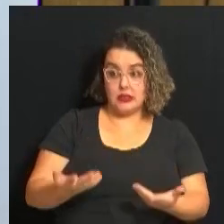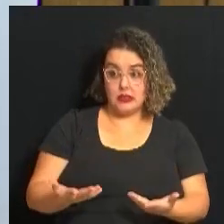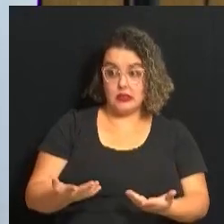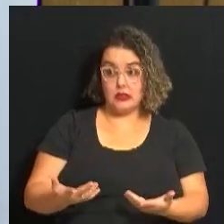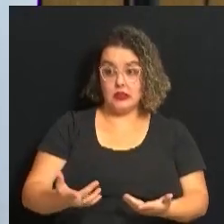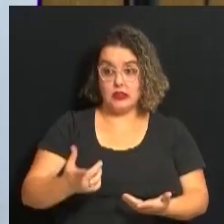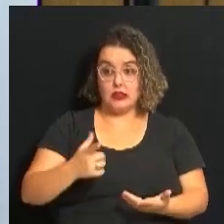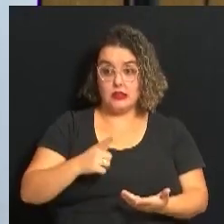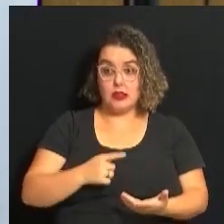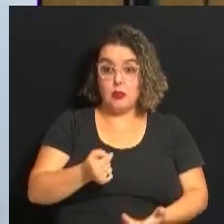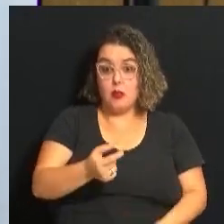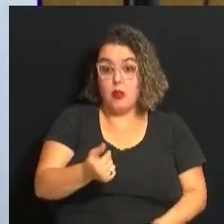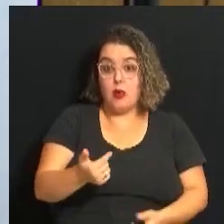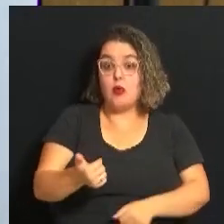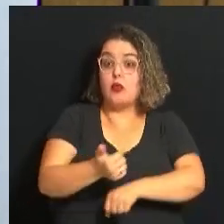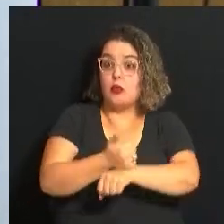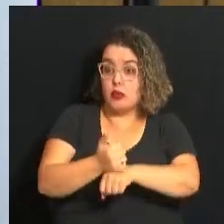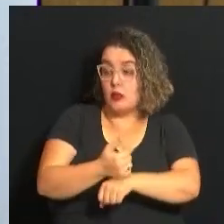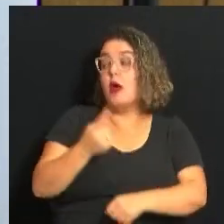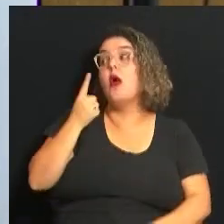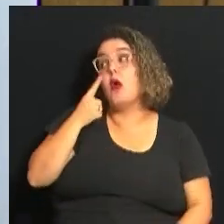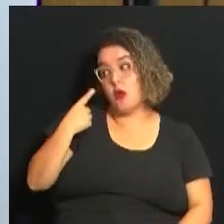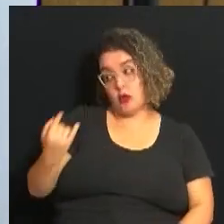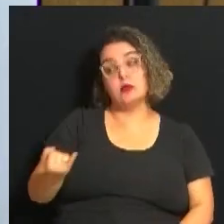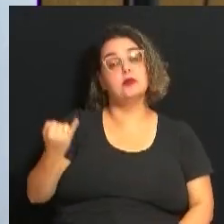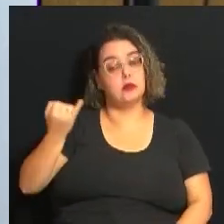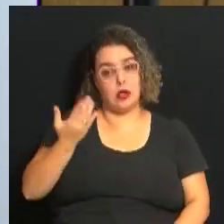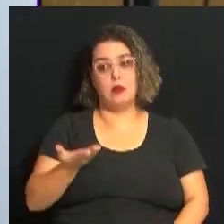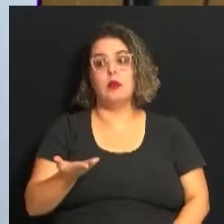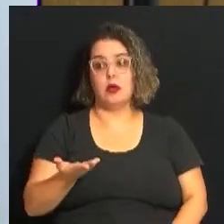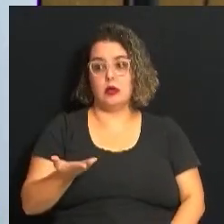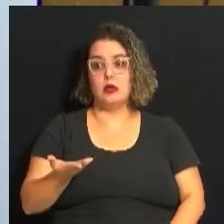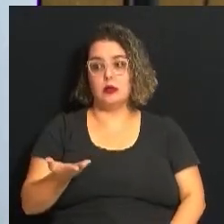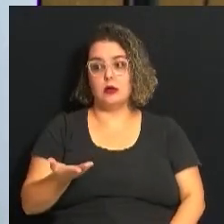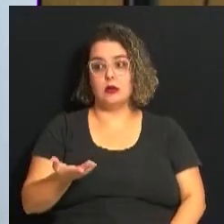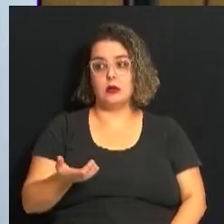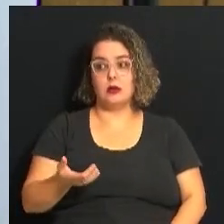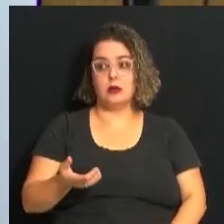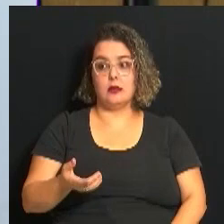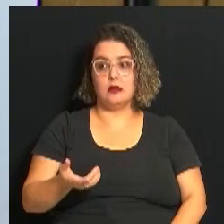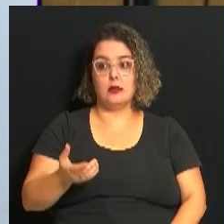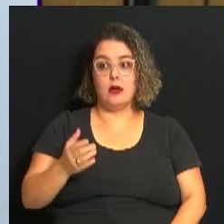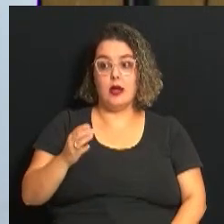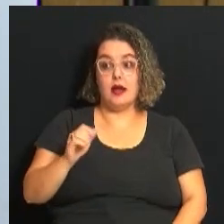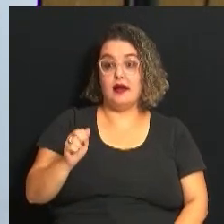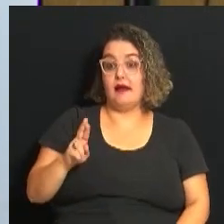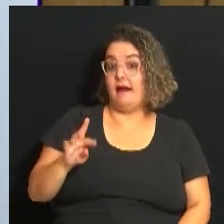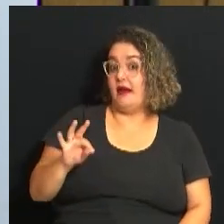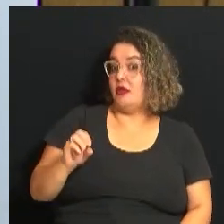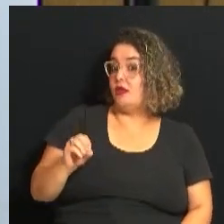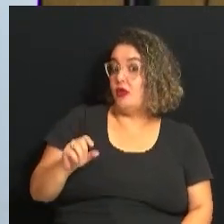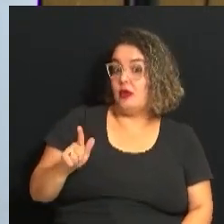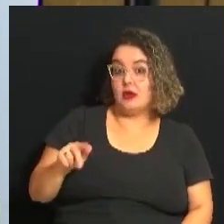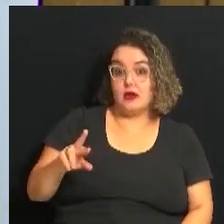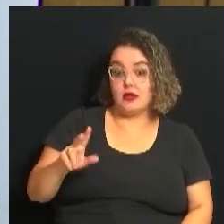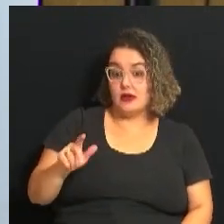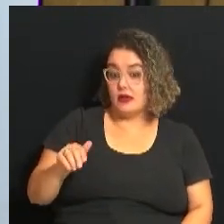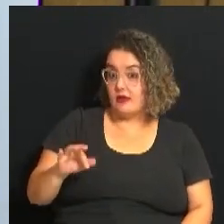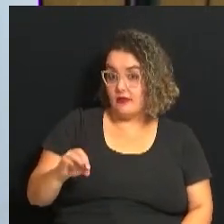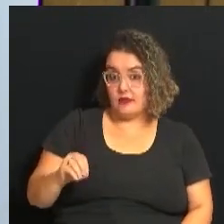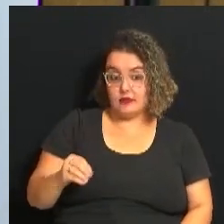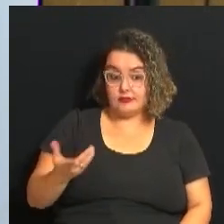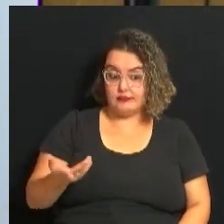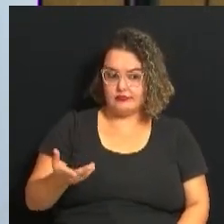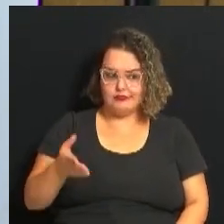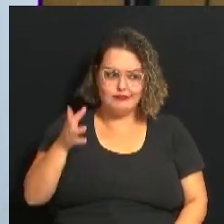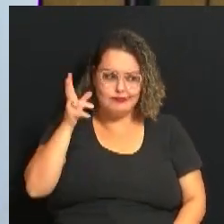pouco profissional. Olha demanda, só, né? Isso é importante, então, hein? por exemplo, isso é importante. Quem já ouviu falar de engenheiro cartógrafo, né? Provavelmente poucas pessoas. Né? A gente que está na área